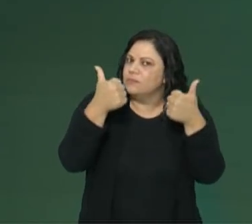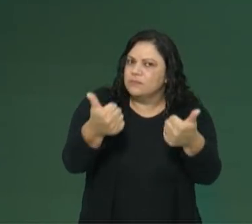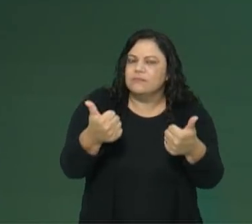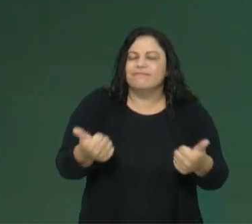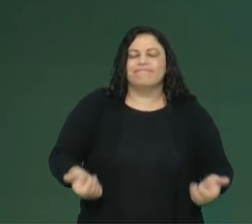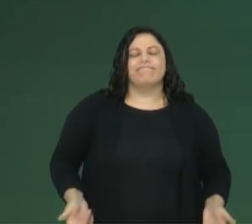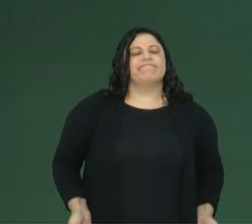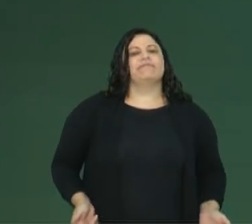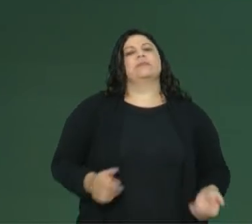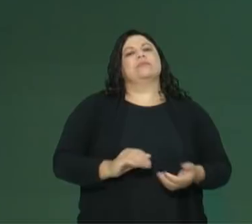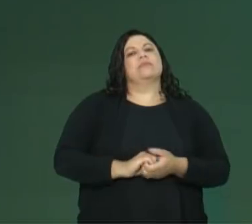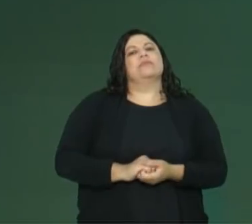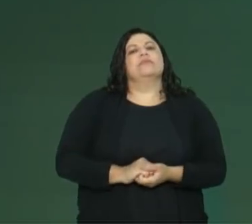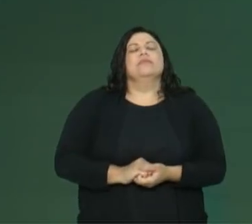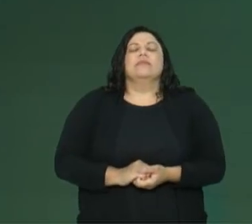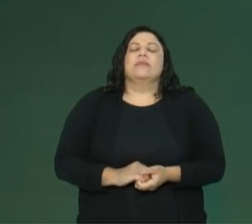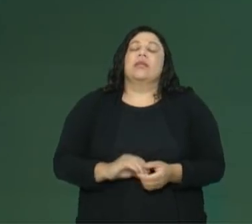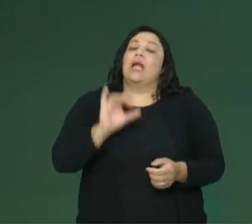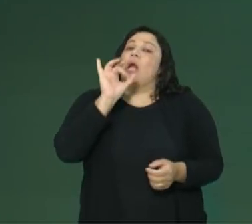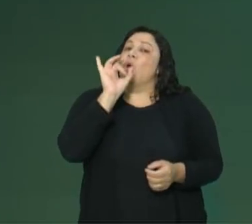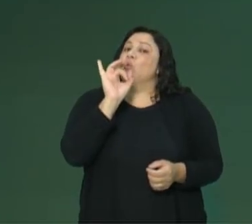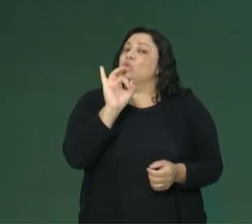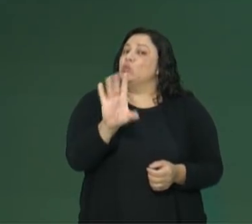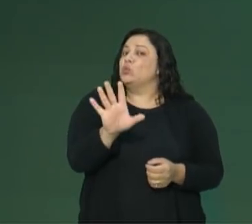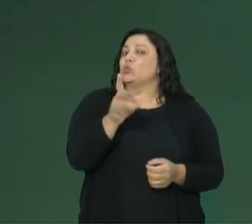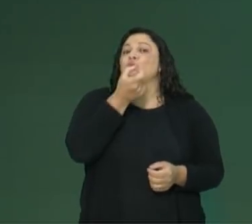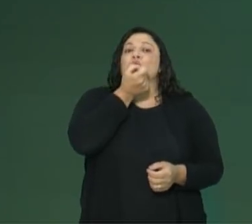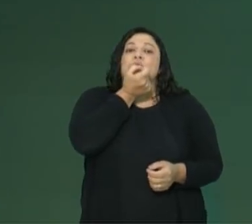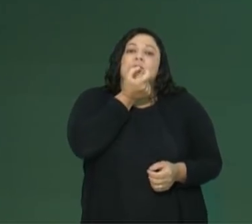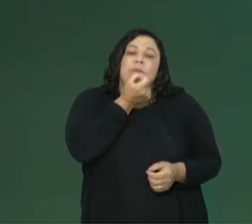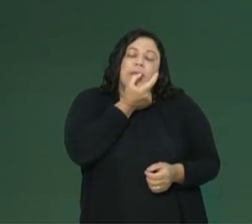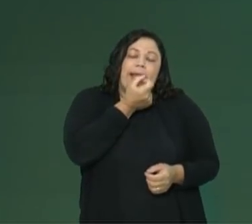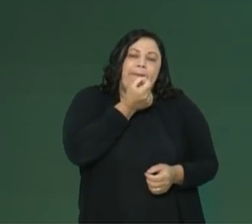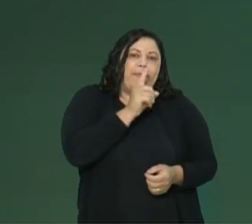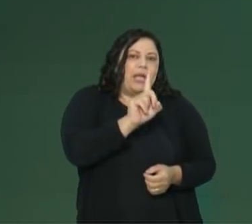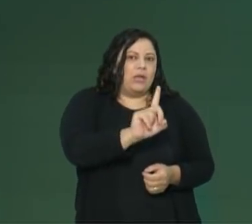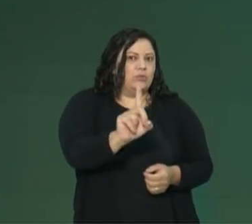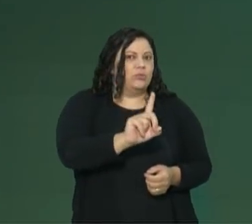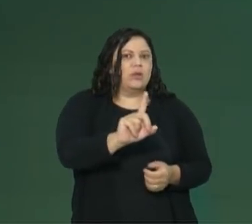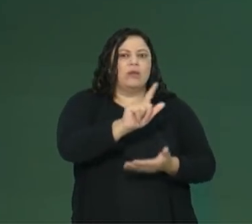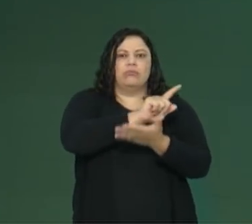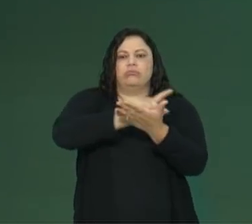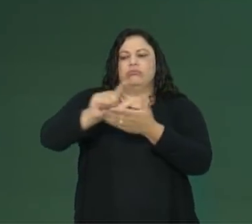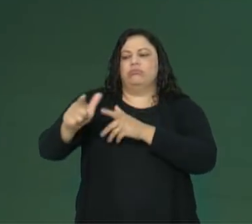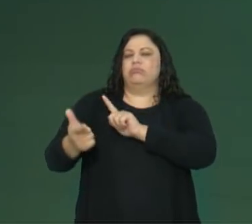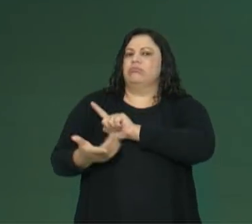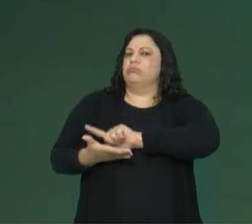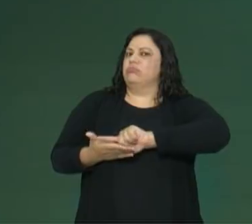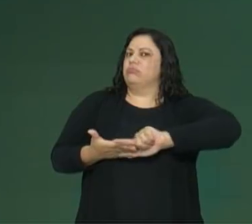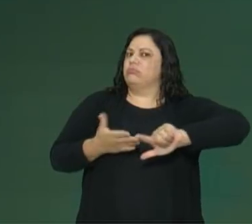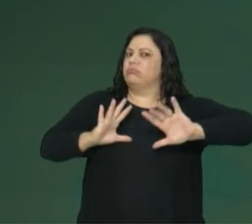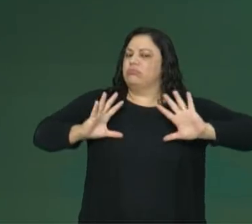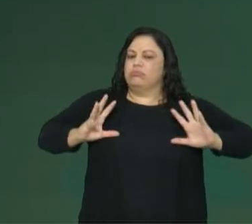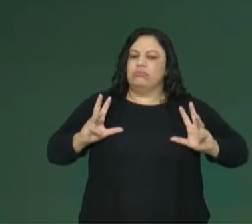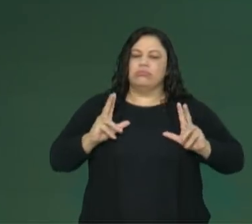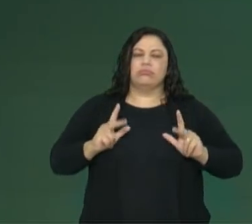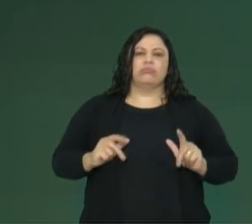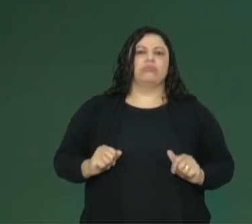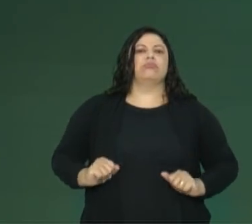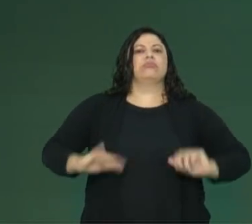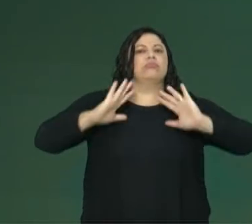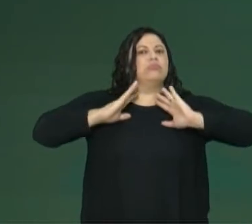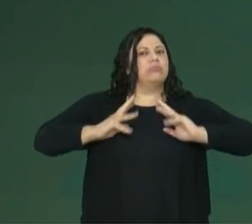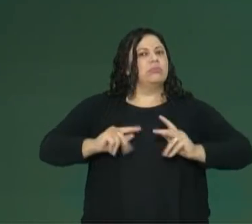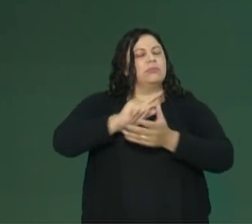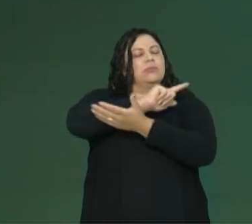tranquilo. E é claro que só desverminar não é o caso. Tenha bons hábitos de higiene, adote as medidas de